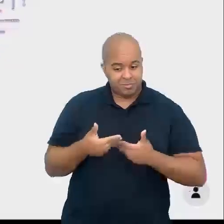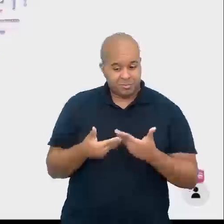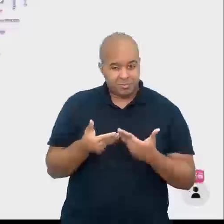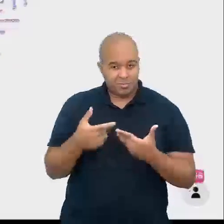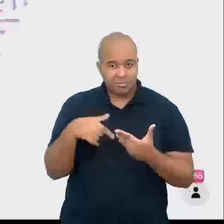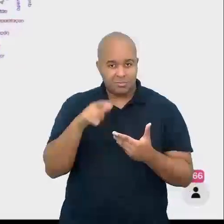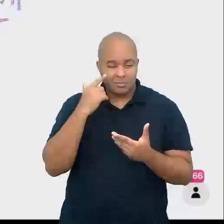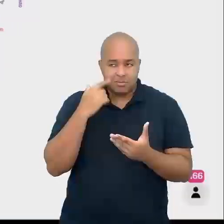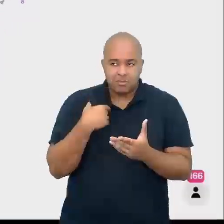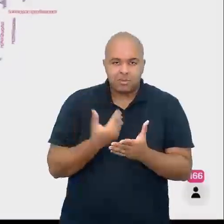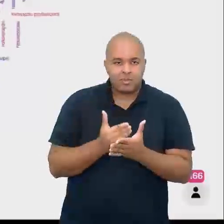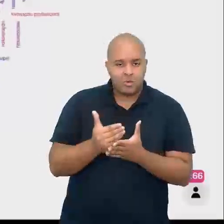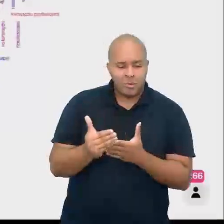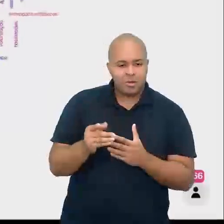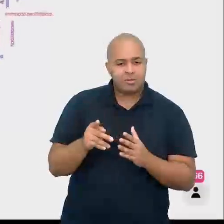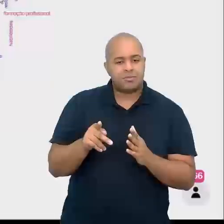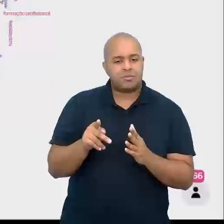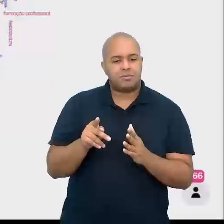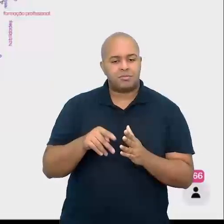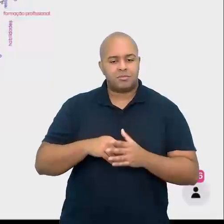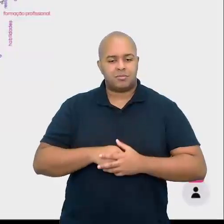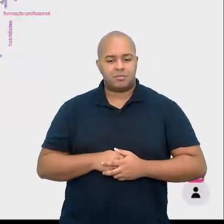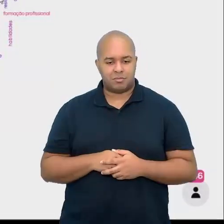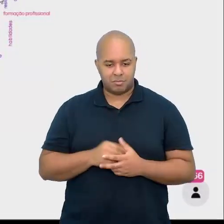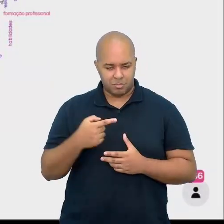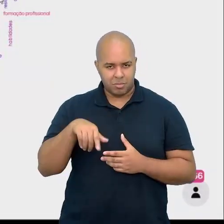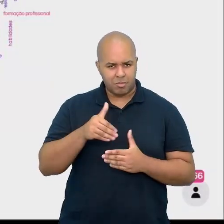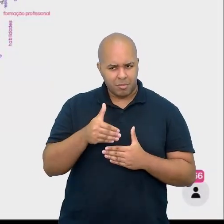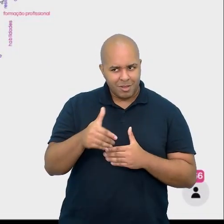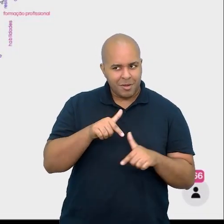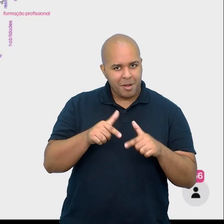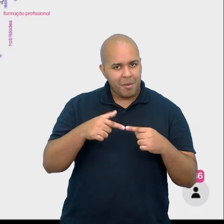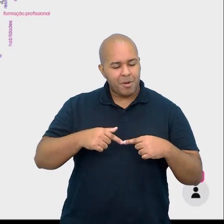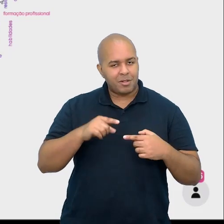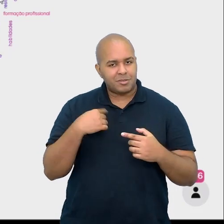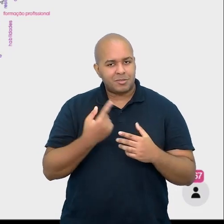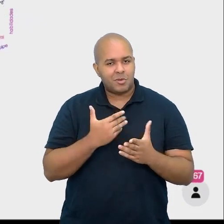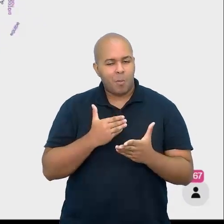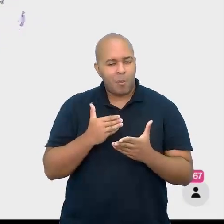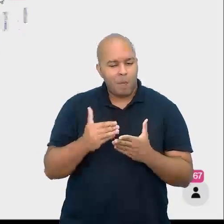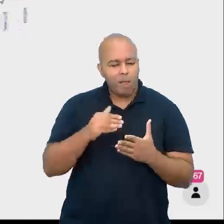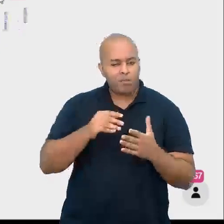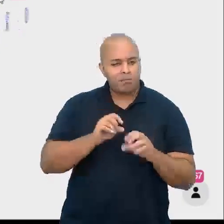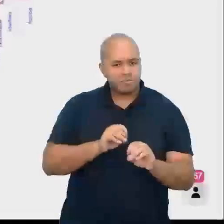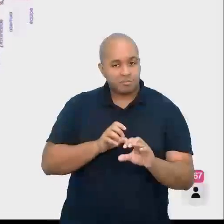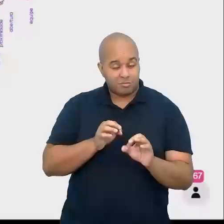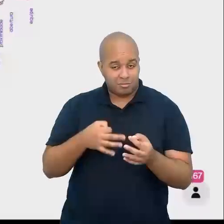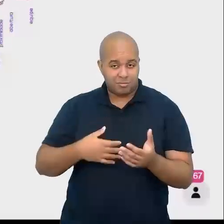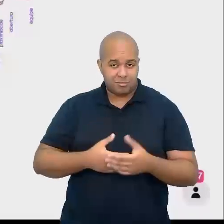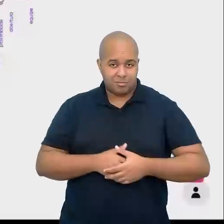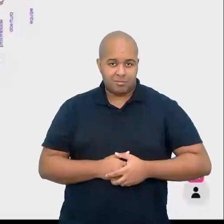que a gente começa a trabalhar né começa a lecionar